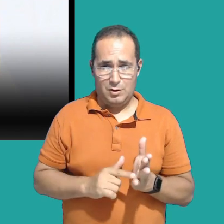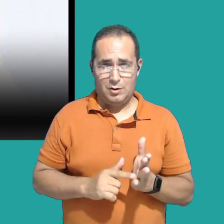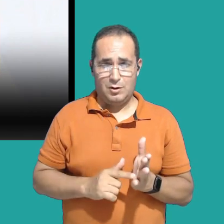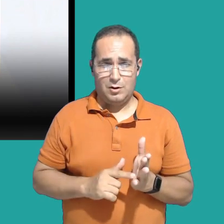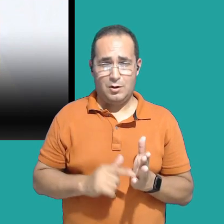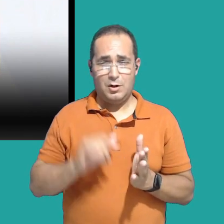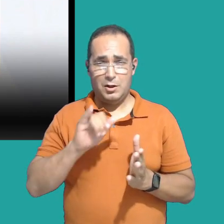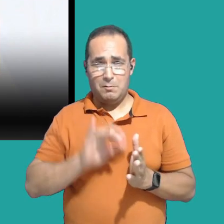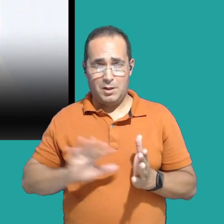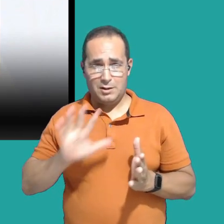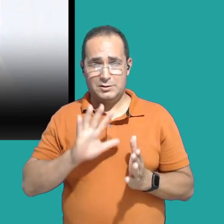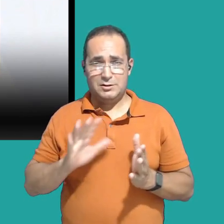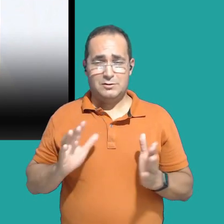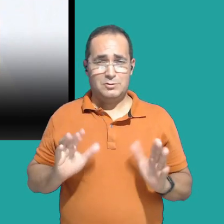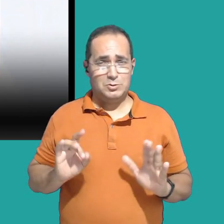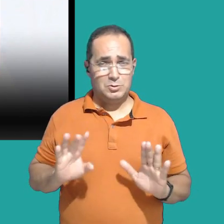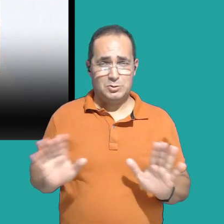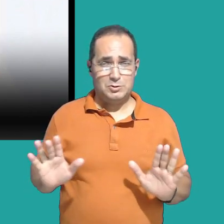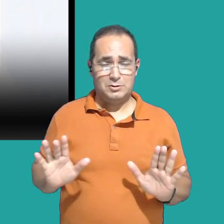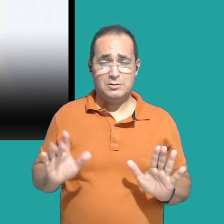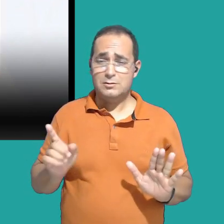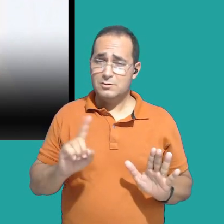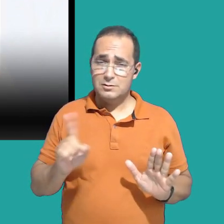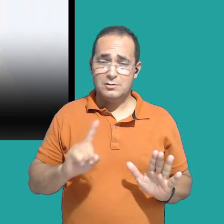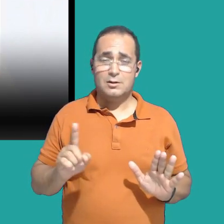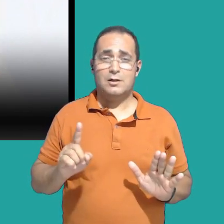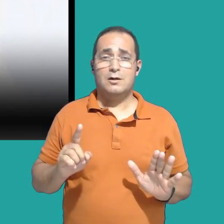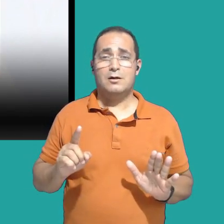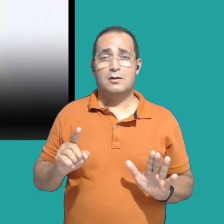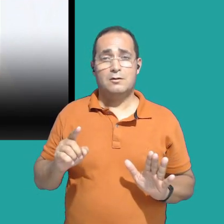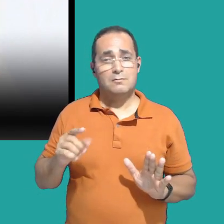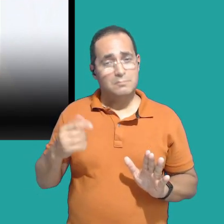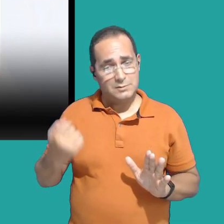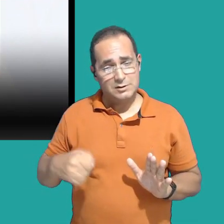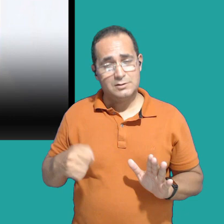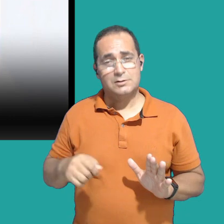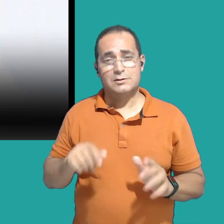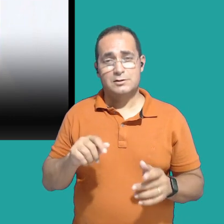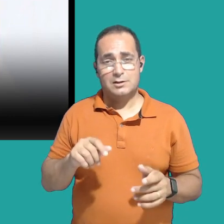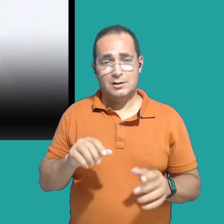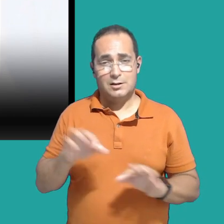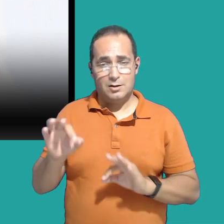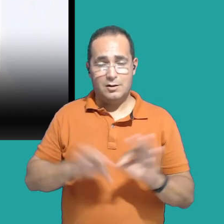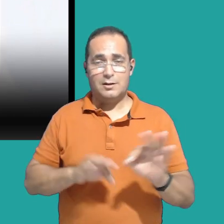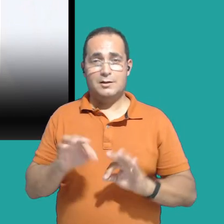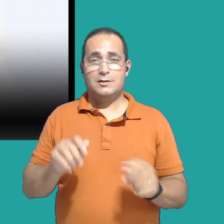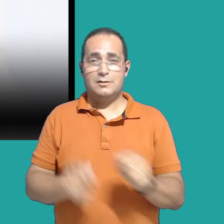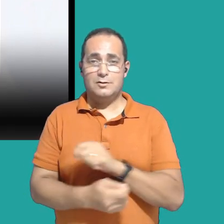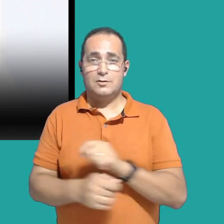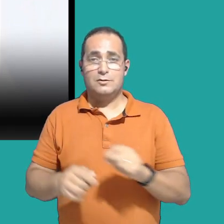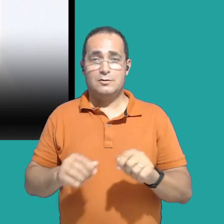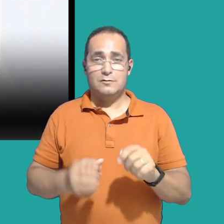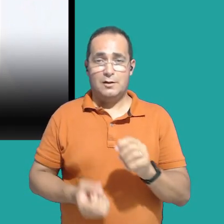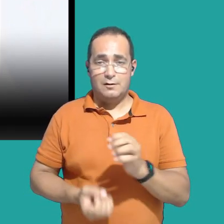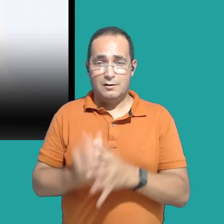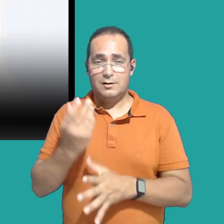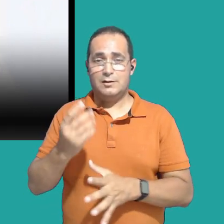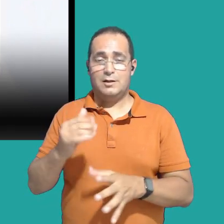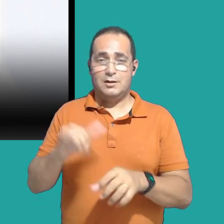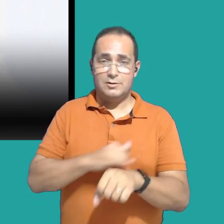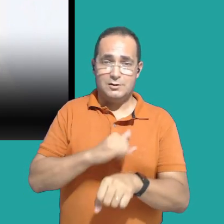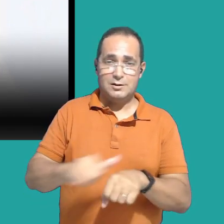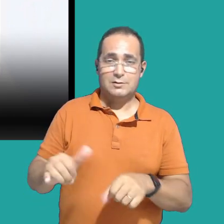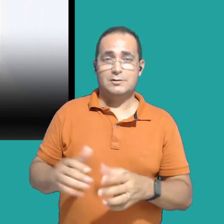educação? Vai ser só livro com imagem? Não pode, não dá. Coloca a cara para manusear, sabe? Tem que usar. Eu